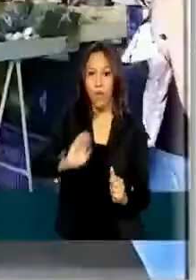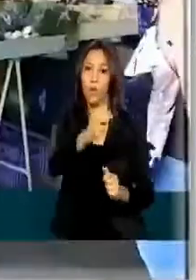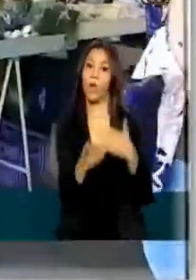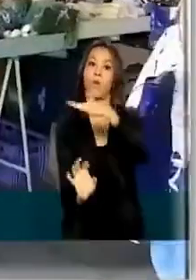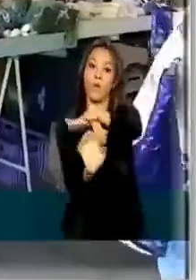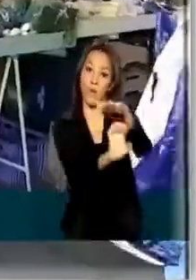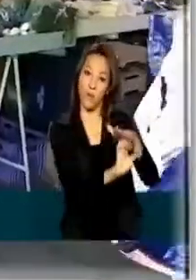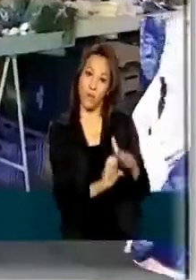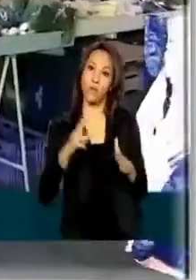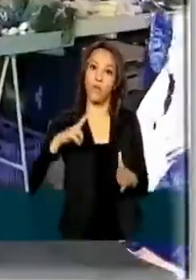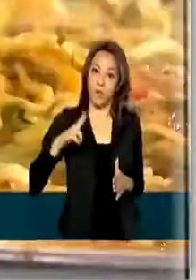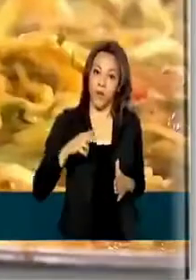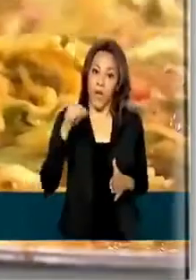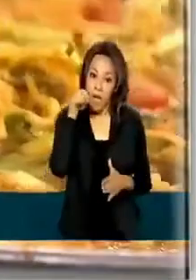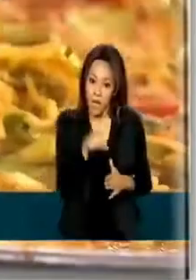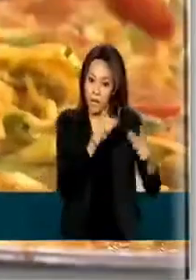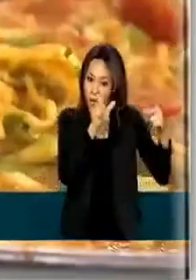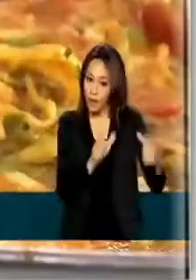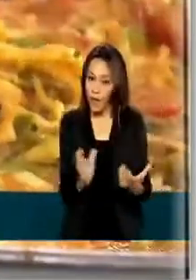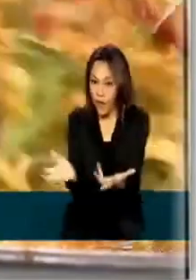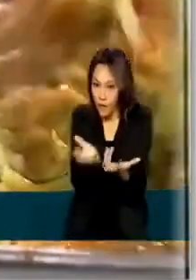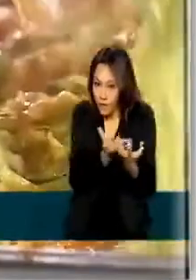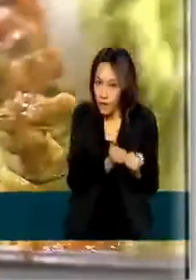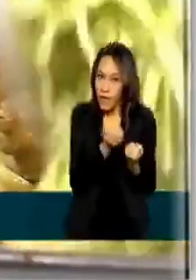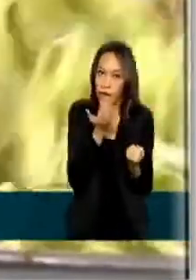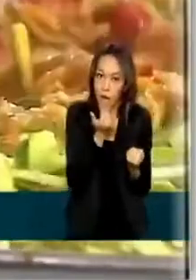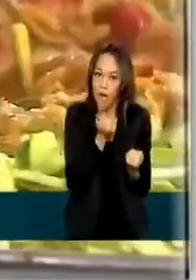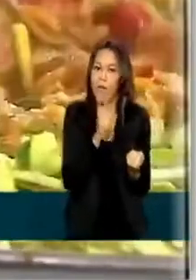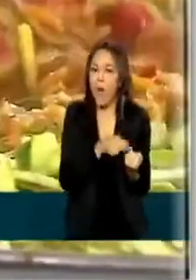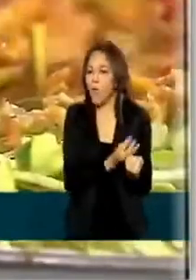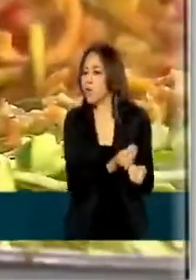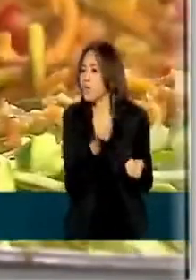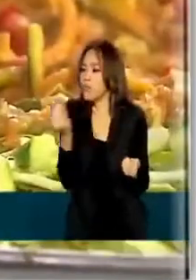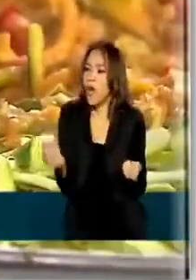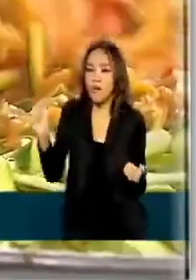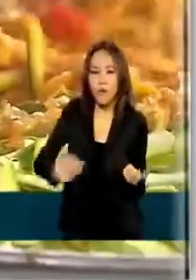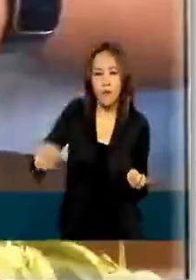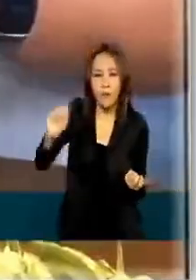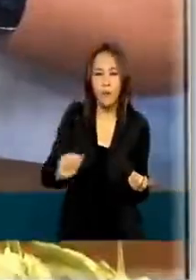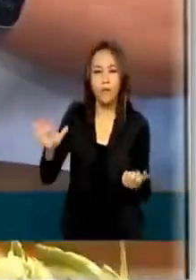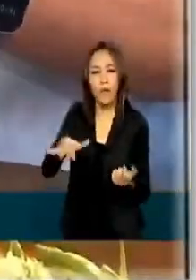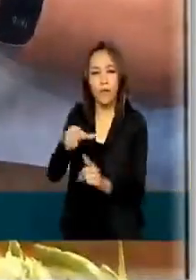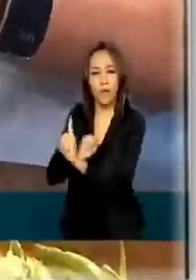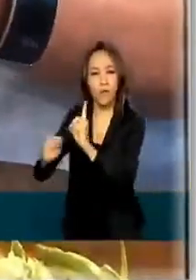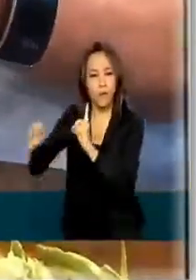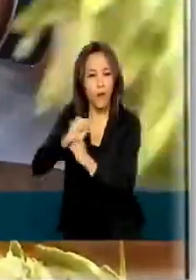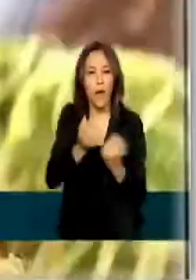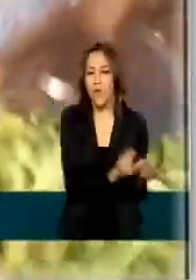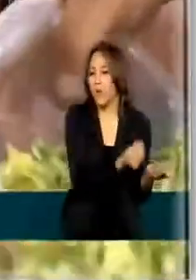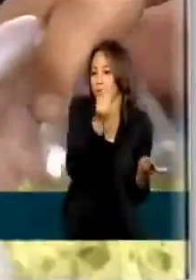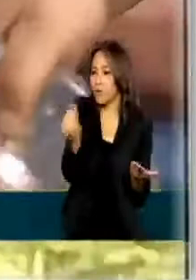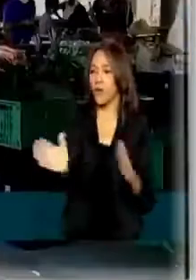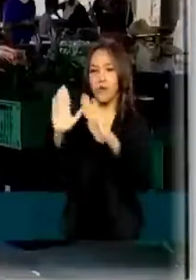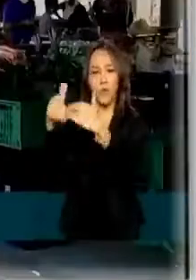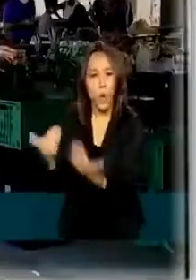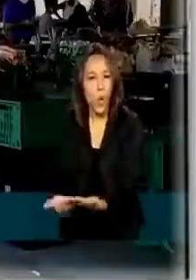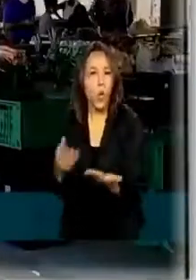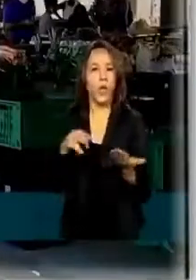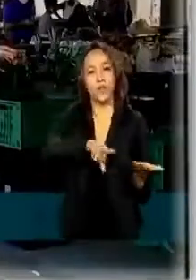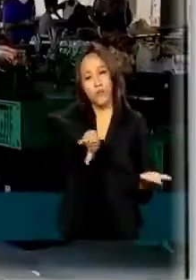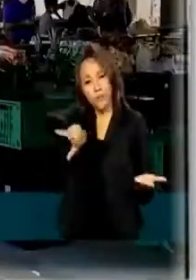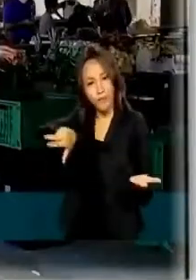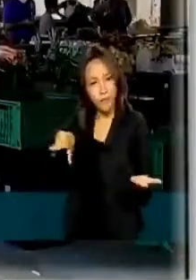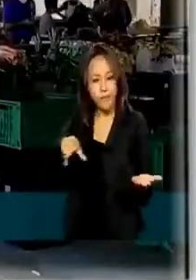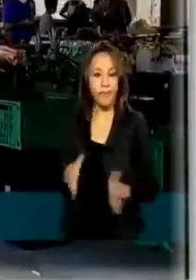um dos maiores produtores de alimento do mundo, aliás, o Brasil. Mas também é onde o desperdício realmente está